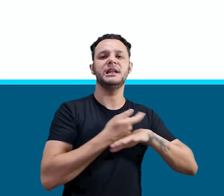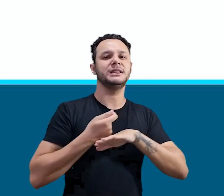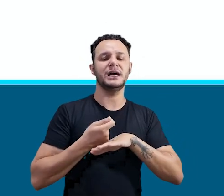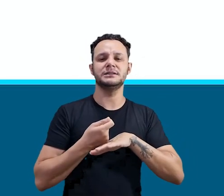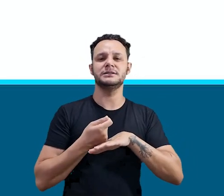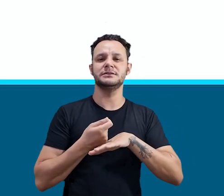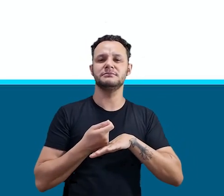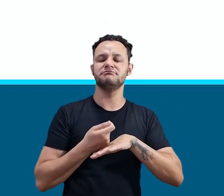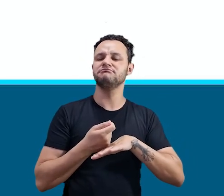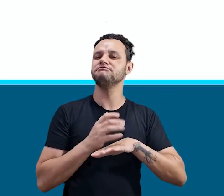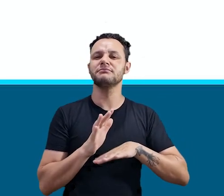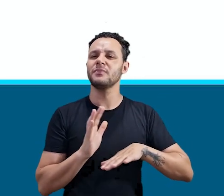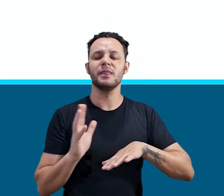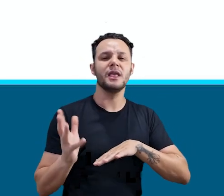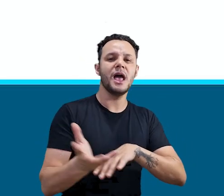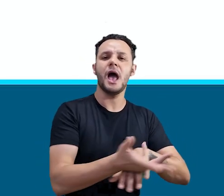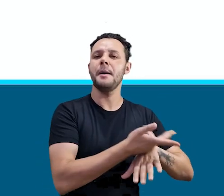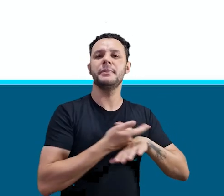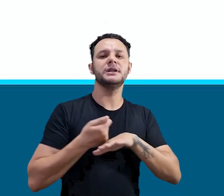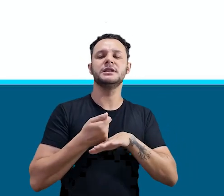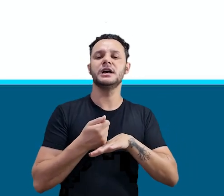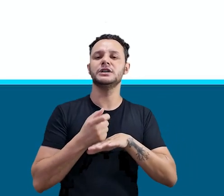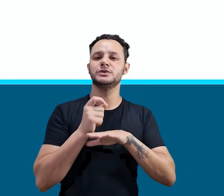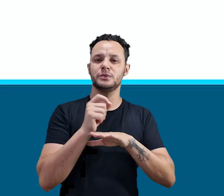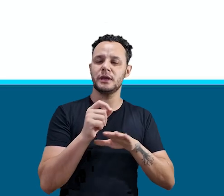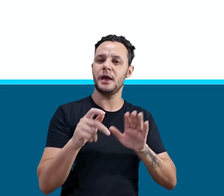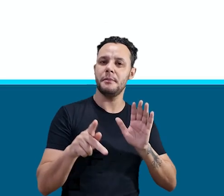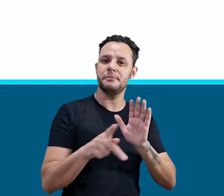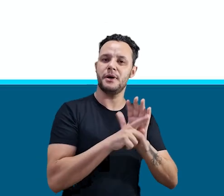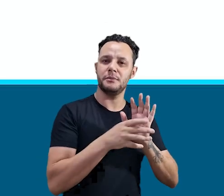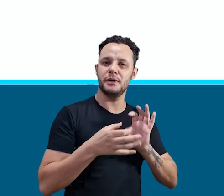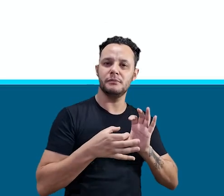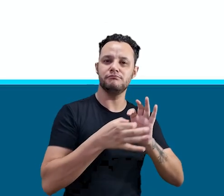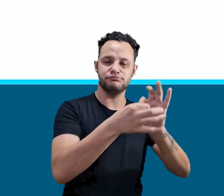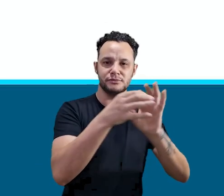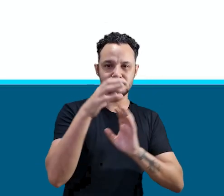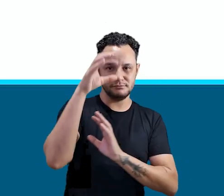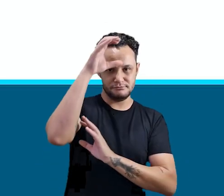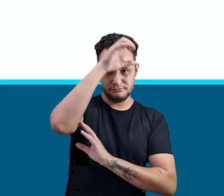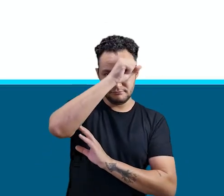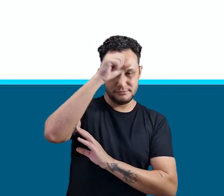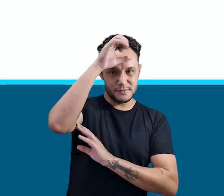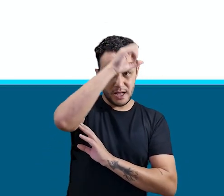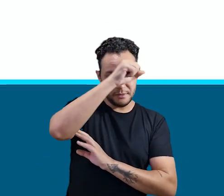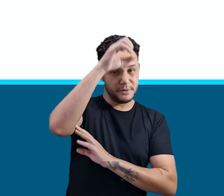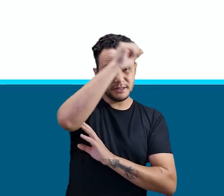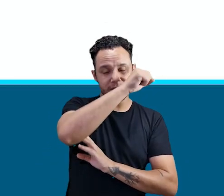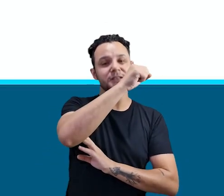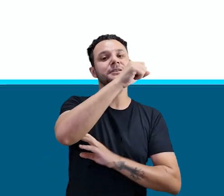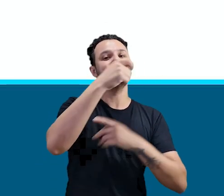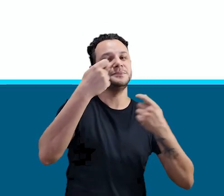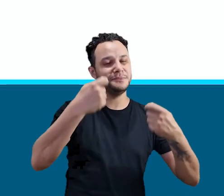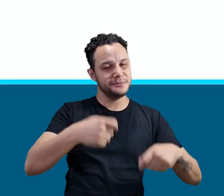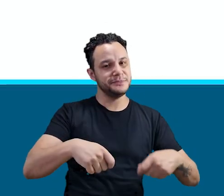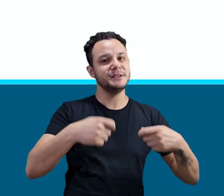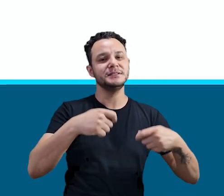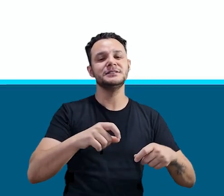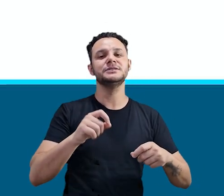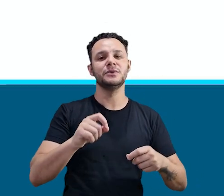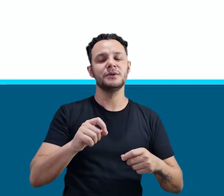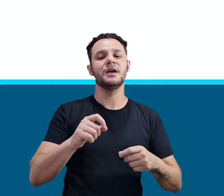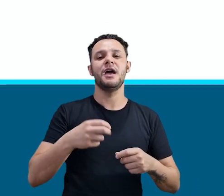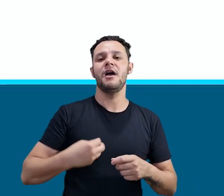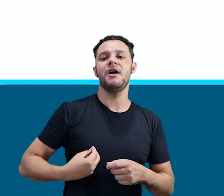de pré-acadêmicas. Elas são habilidades preditoras da aprendizagem. São coisas que todo estudante